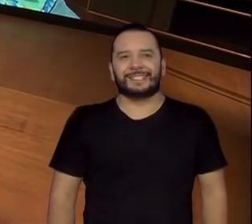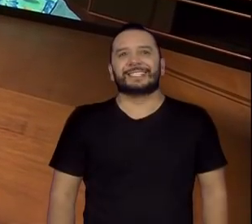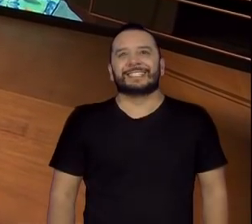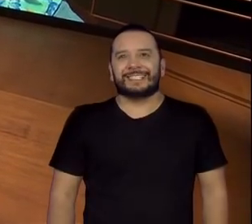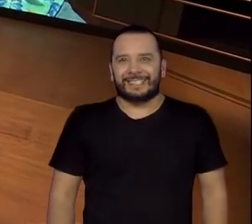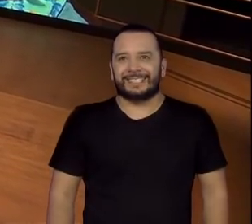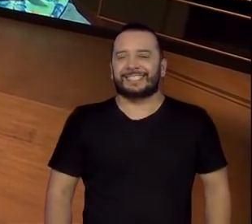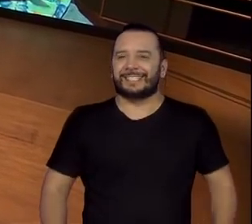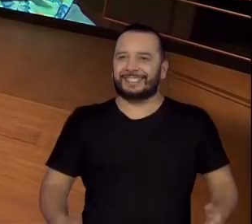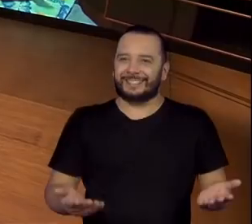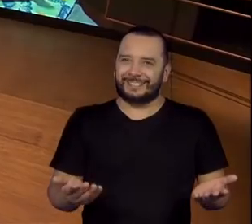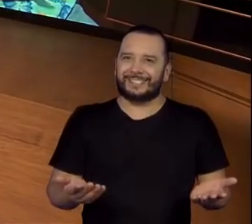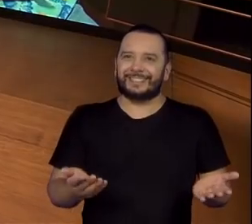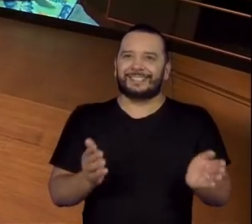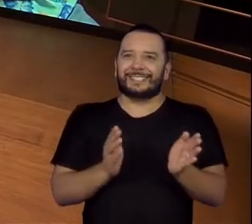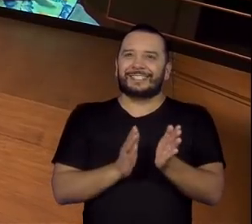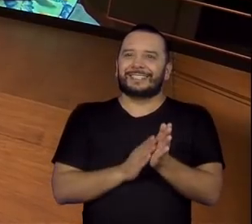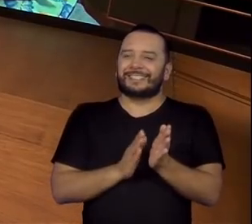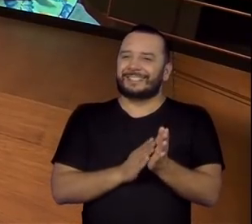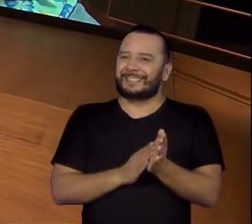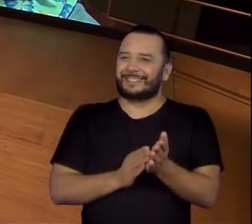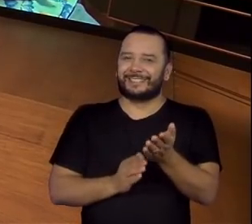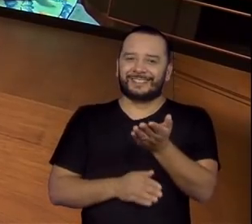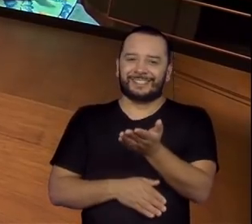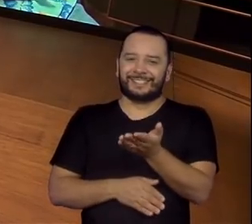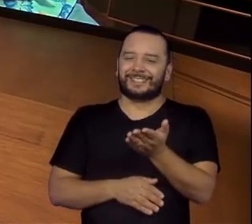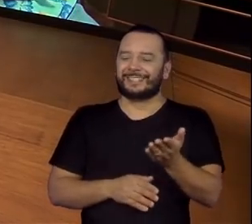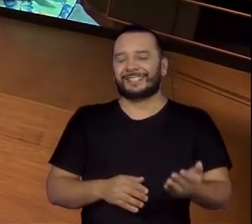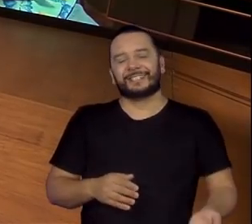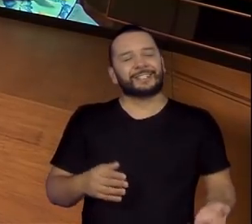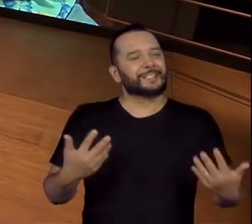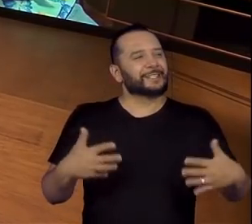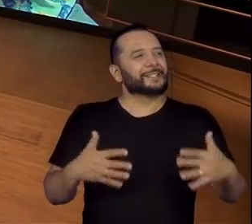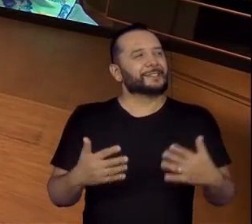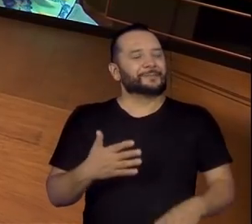Esse é Tony Adolfo, meu Deus.